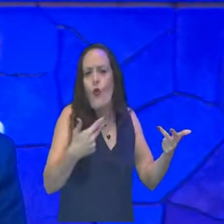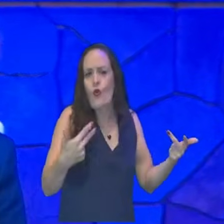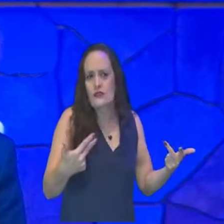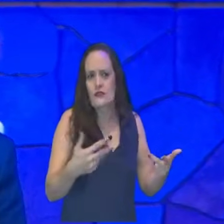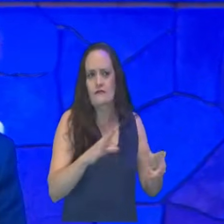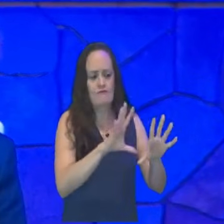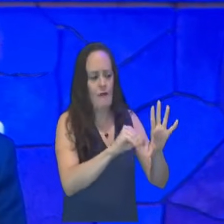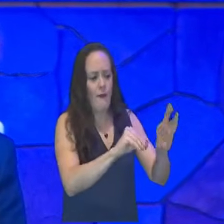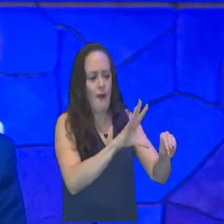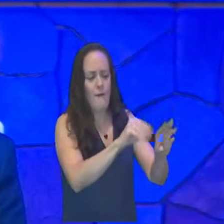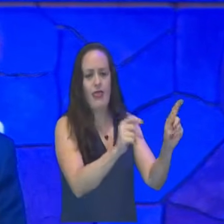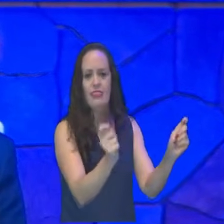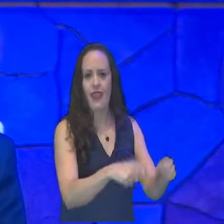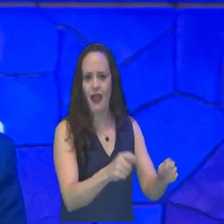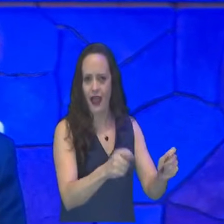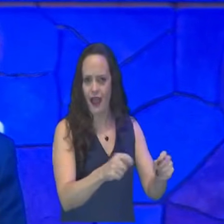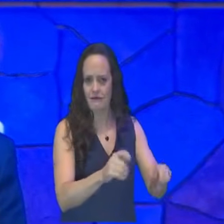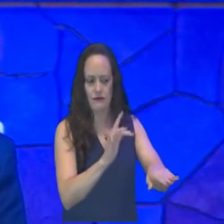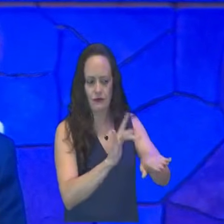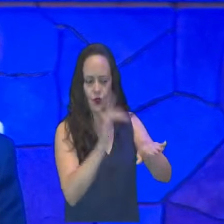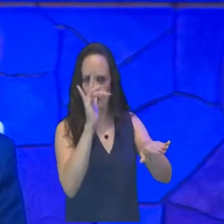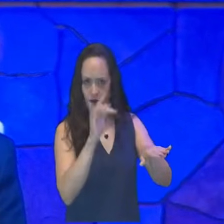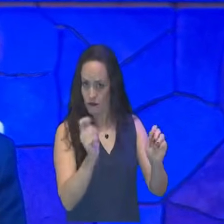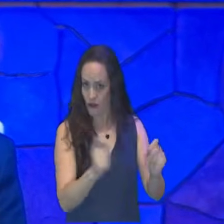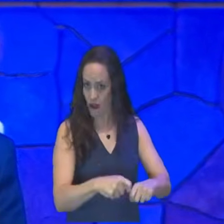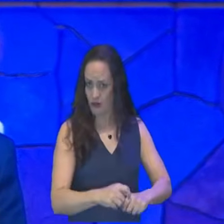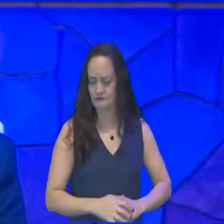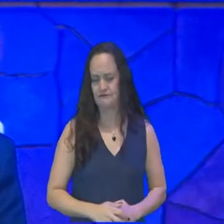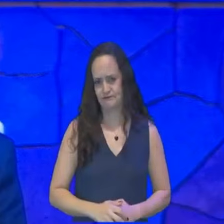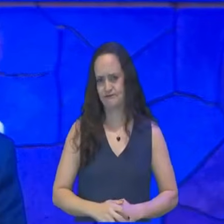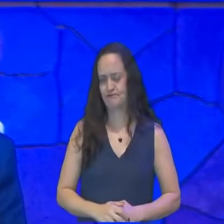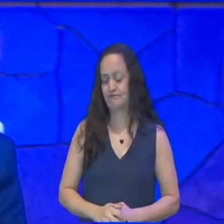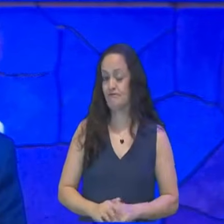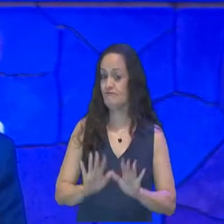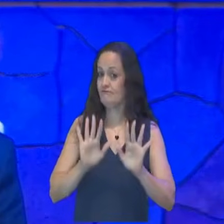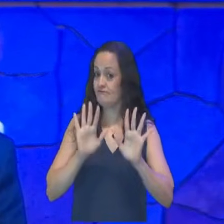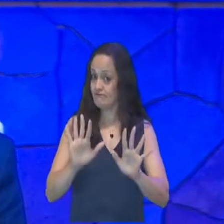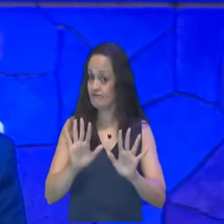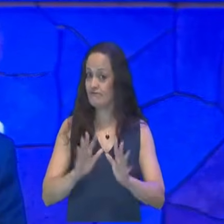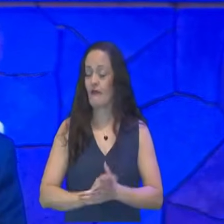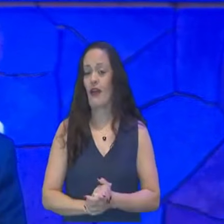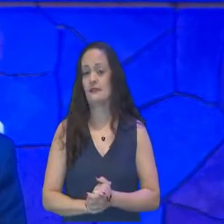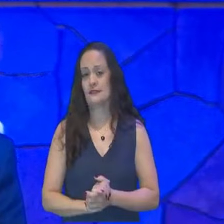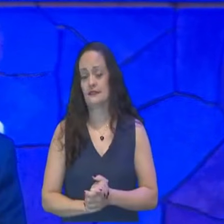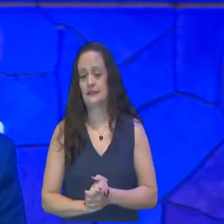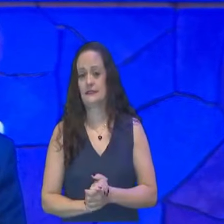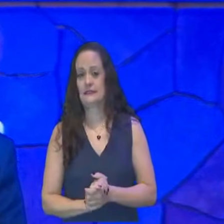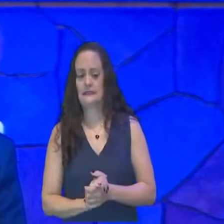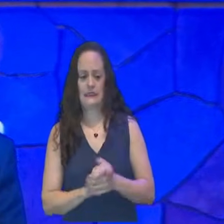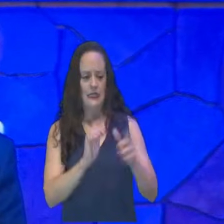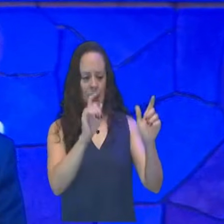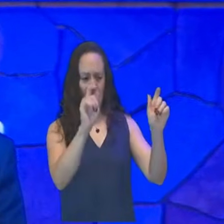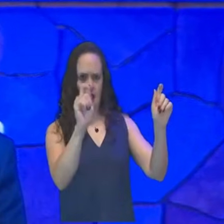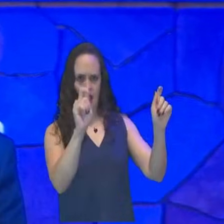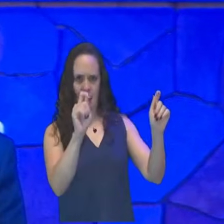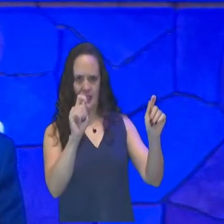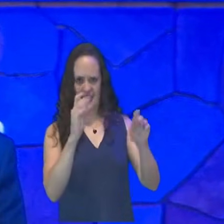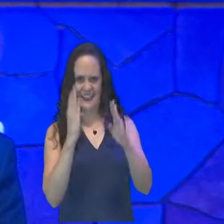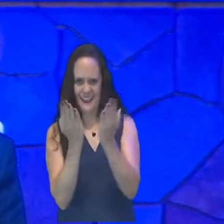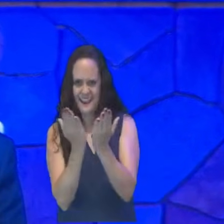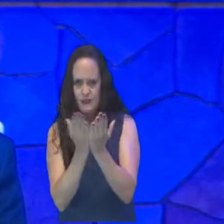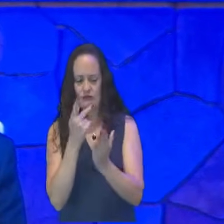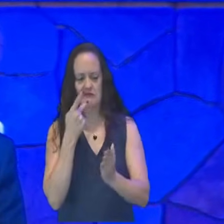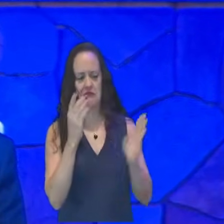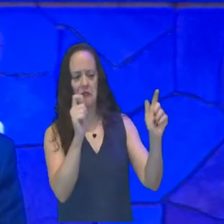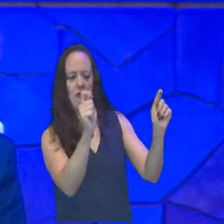palpáveis, símbolos religiosos. Em alguns contextos cristãos, a utilização de imagens e de símbolos,